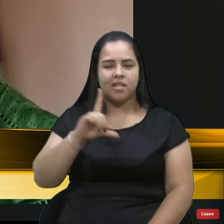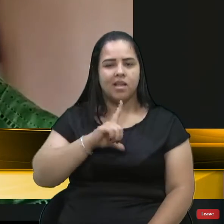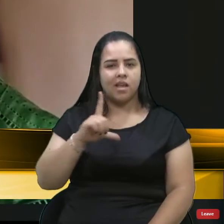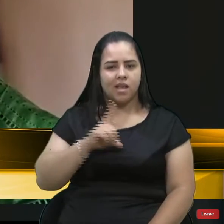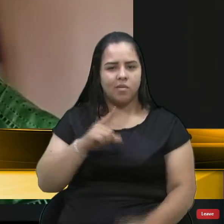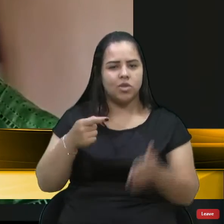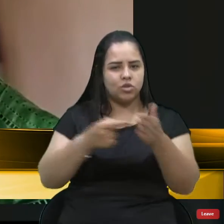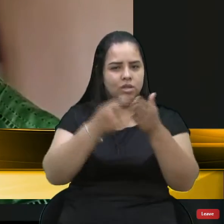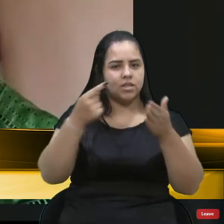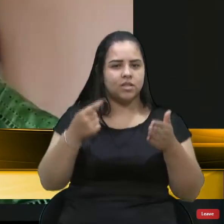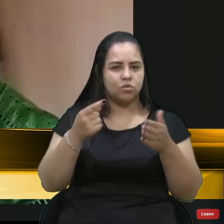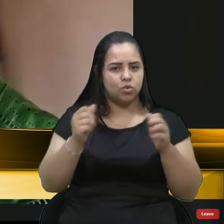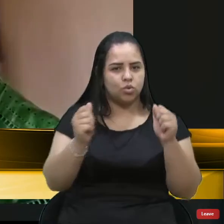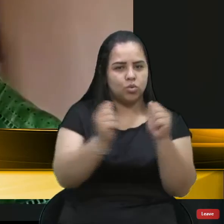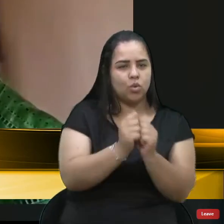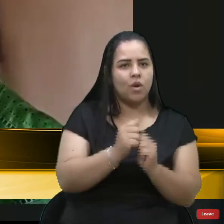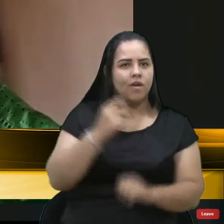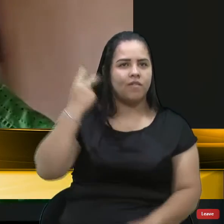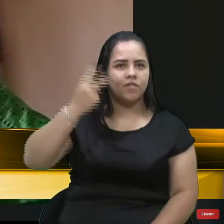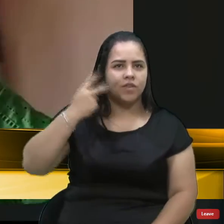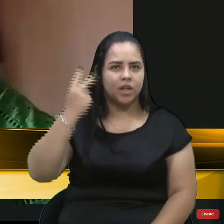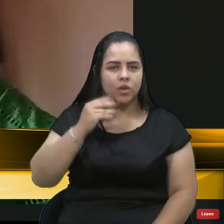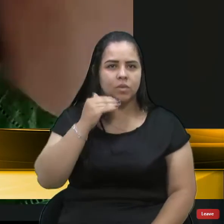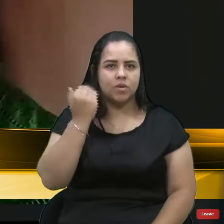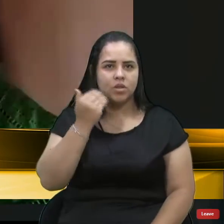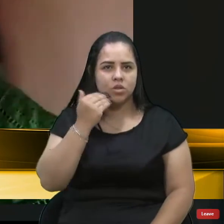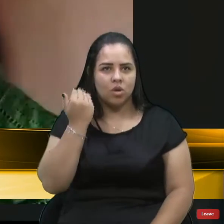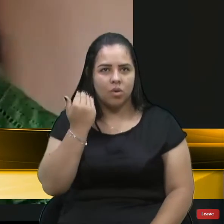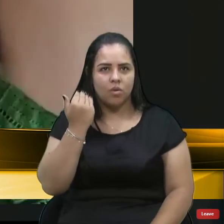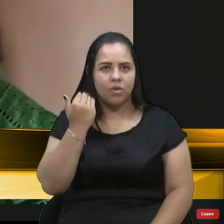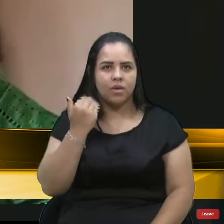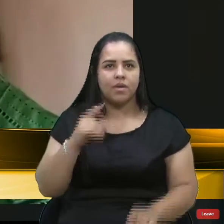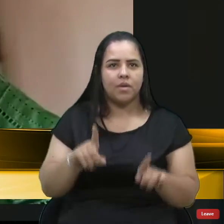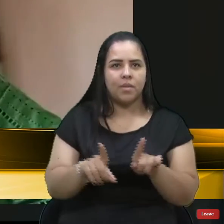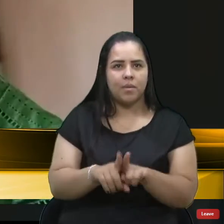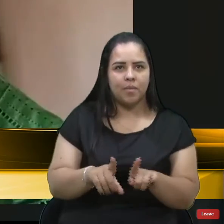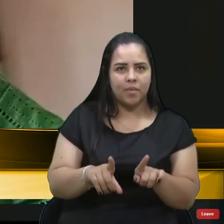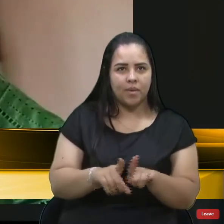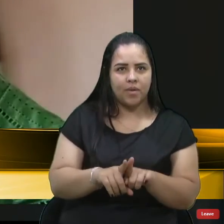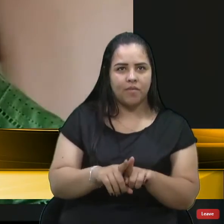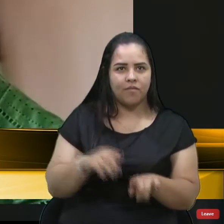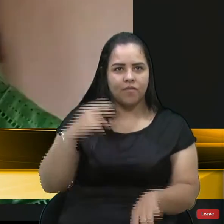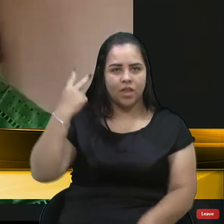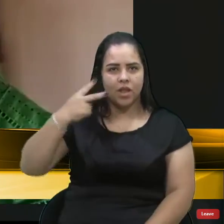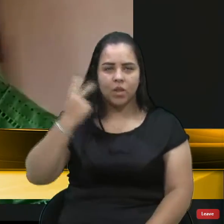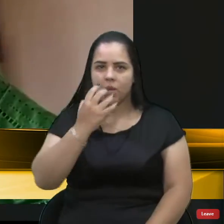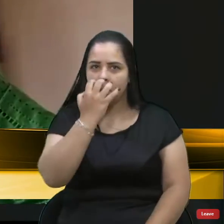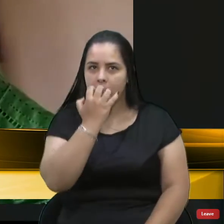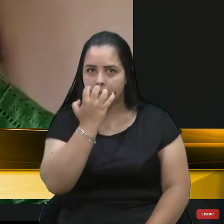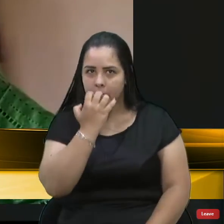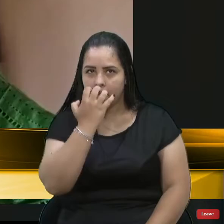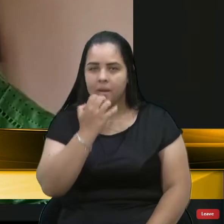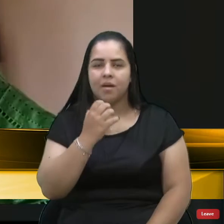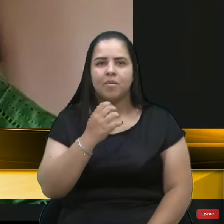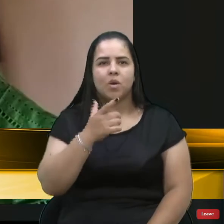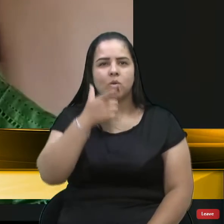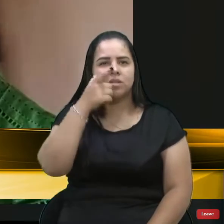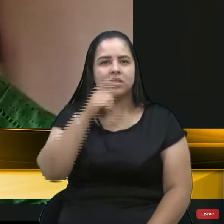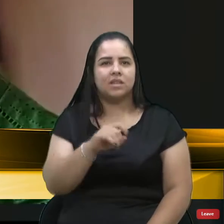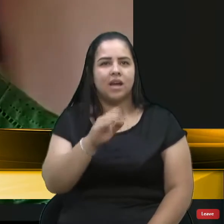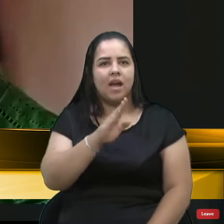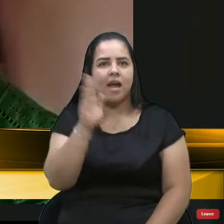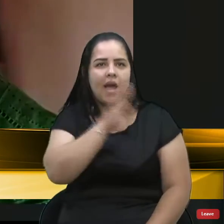do assunto, próprio Almir Kadori, né, foi a indicação, né, para que haja agilidade na confecção